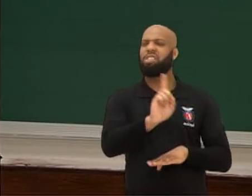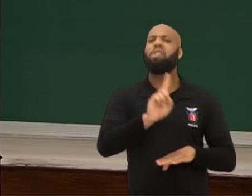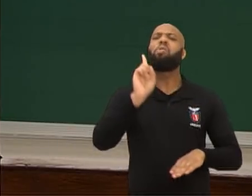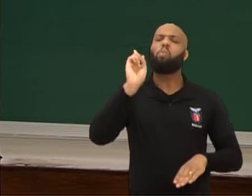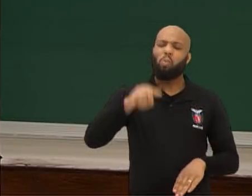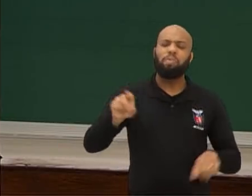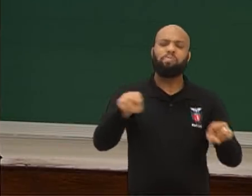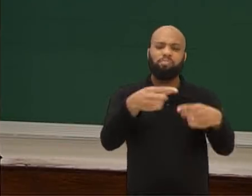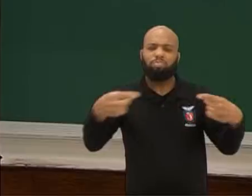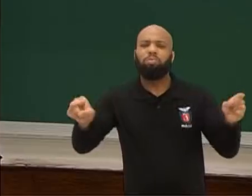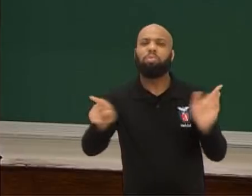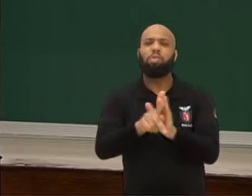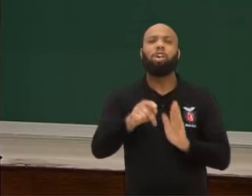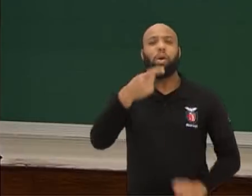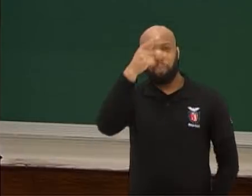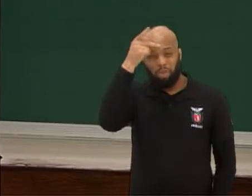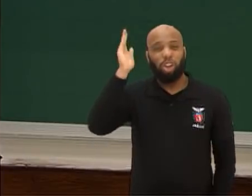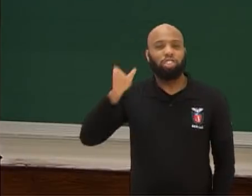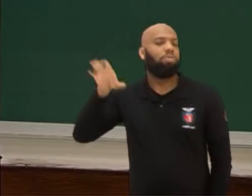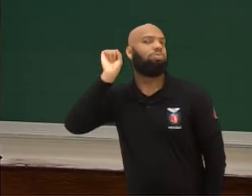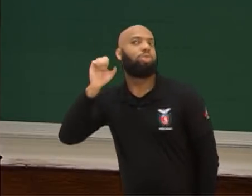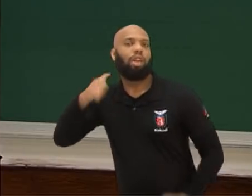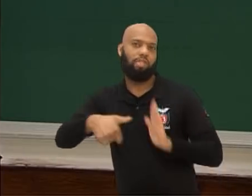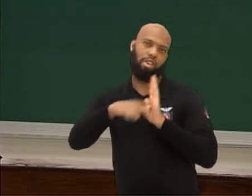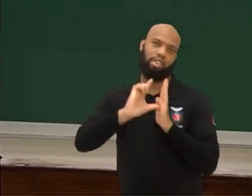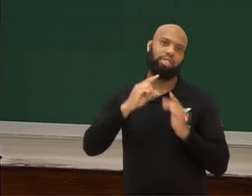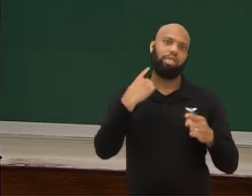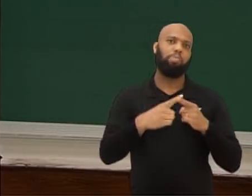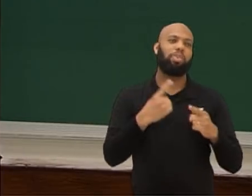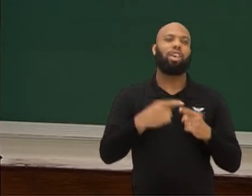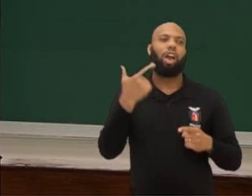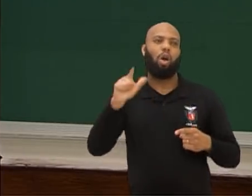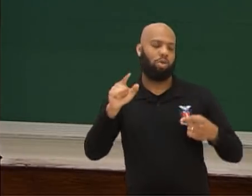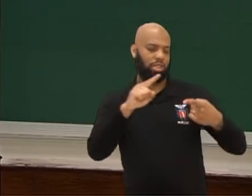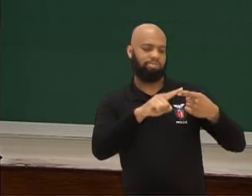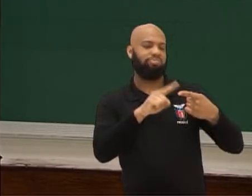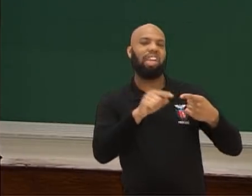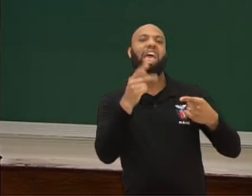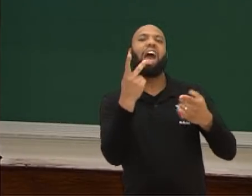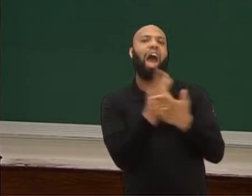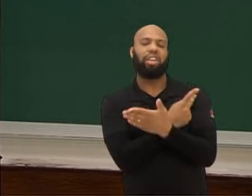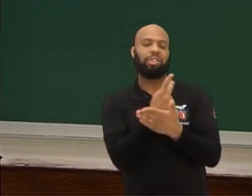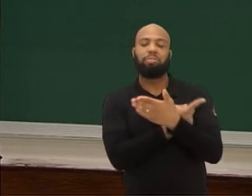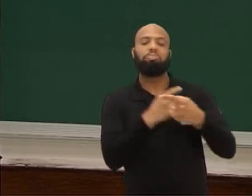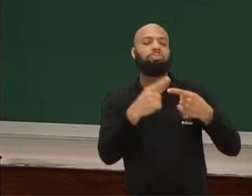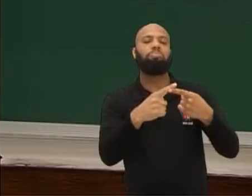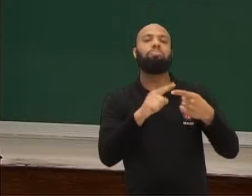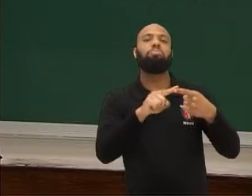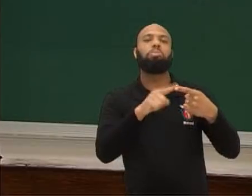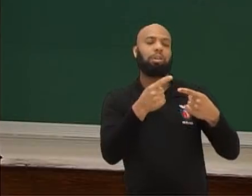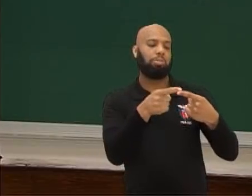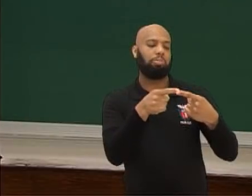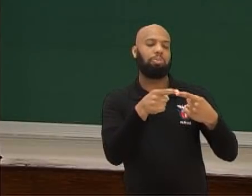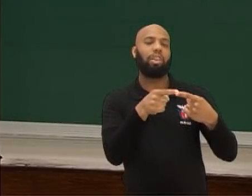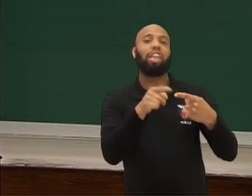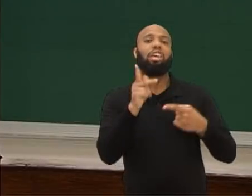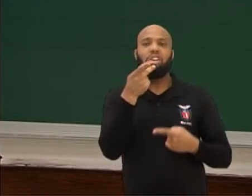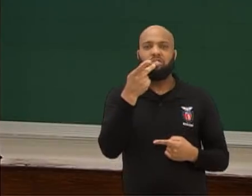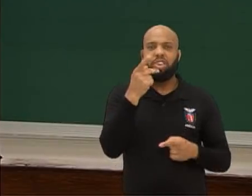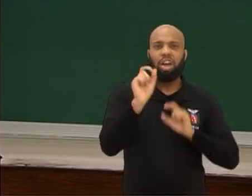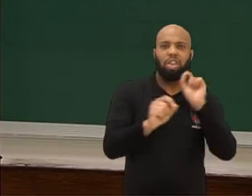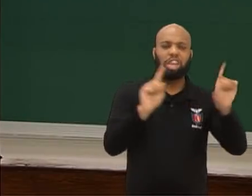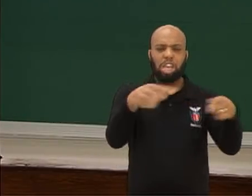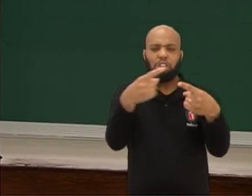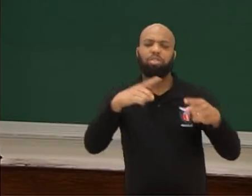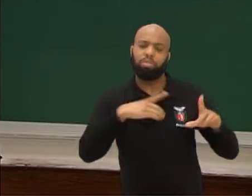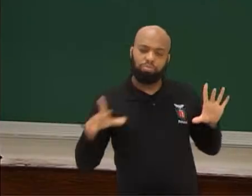pessoas costumavam ouvir naquela época? Porque as outras não estão corretas. Alternativa A afirma que a sonoplastia